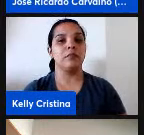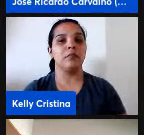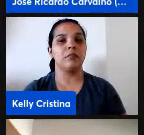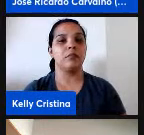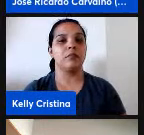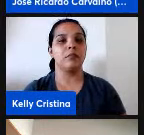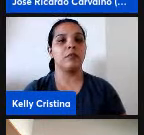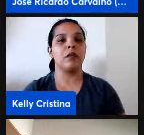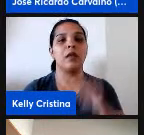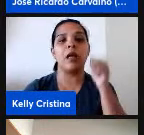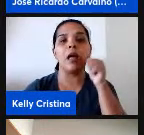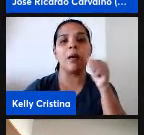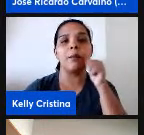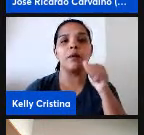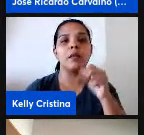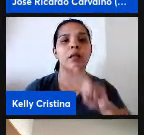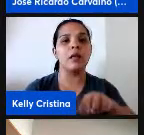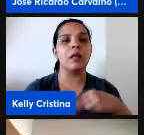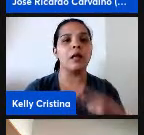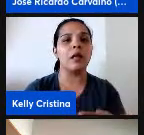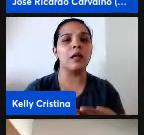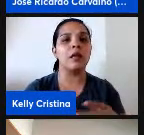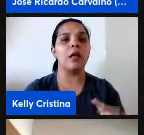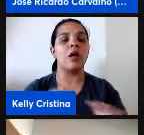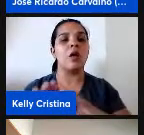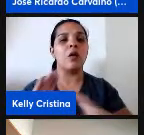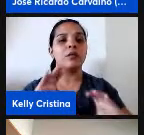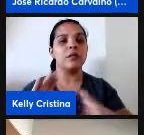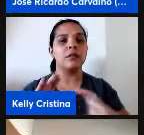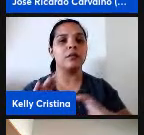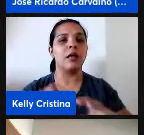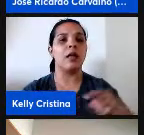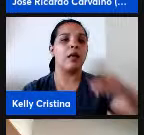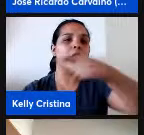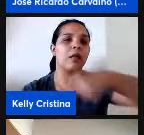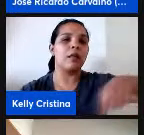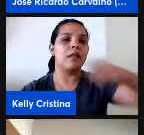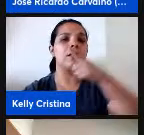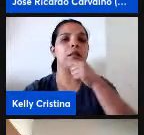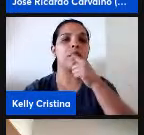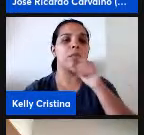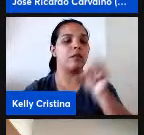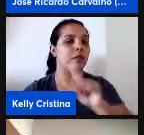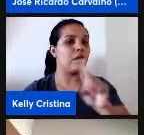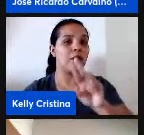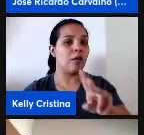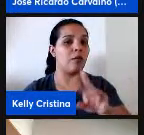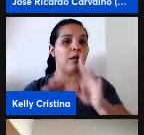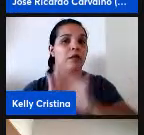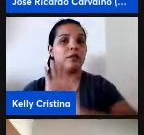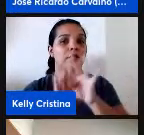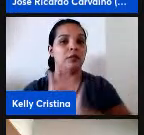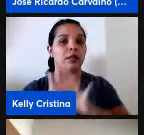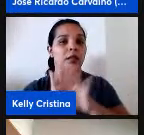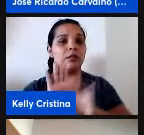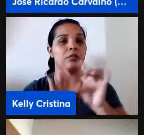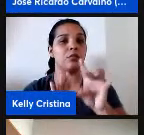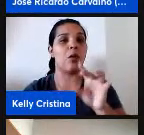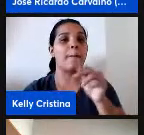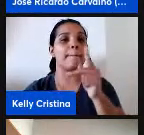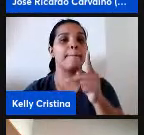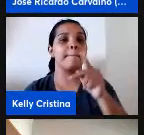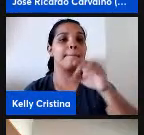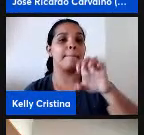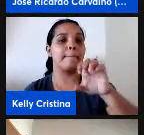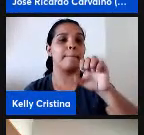chão, está ali, tem a amiga de Ana gosta de cantar na lagoa. Isso aqui a gente não considera como texto, a gente considera como um pseudotexto, porque não